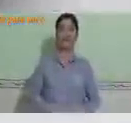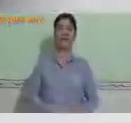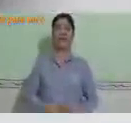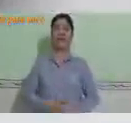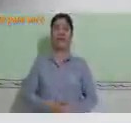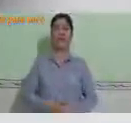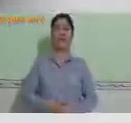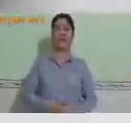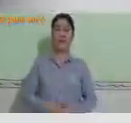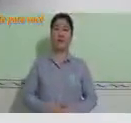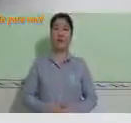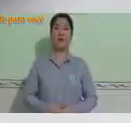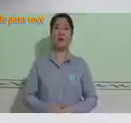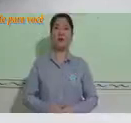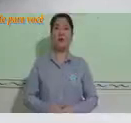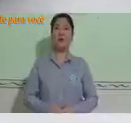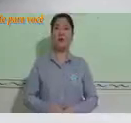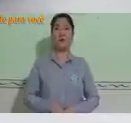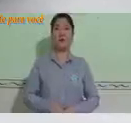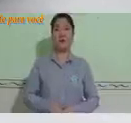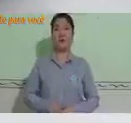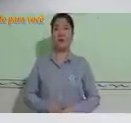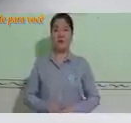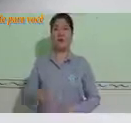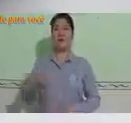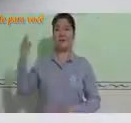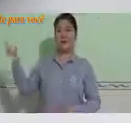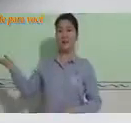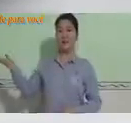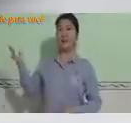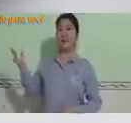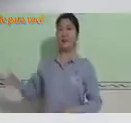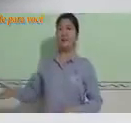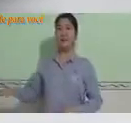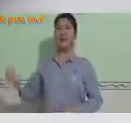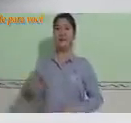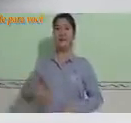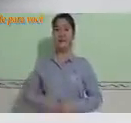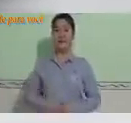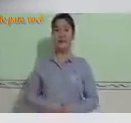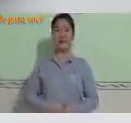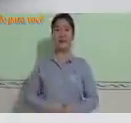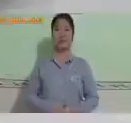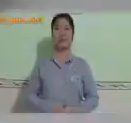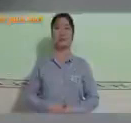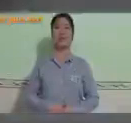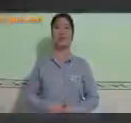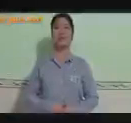ao acúmulo de sangue no local e aparecimento de sintomas, como dor, inchaço local e sensação de